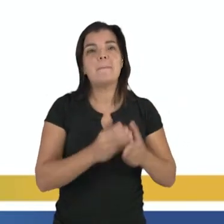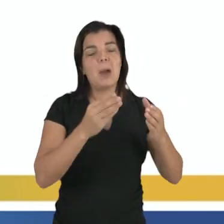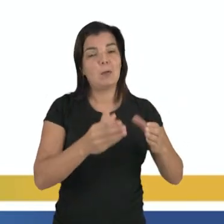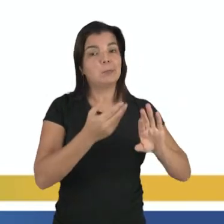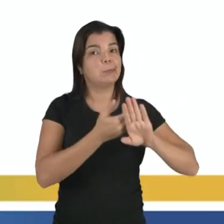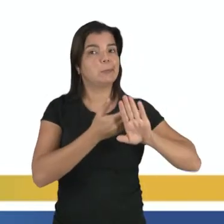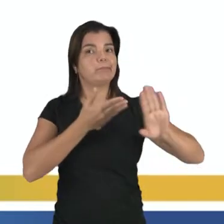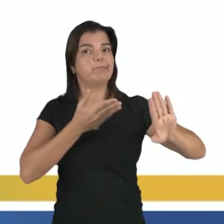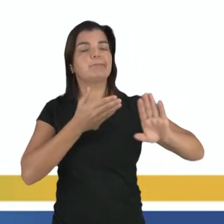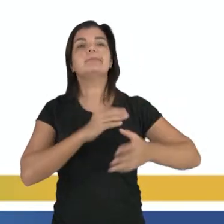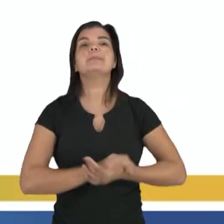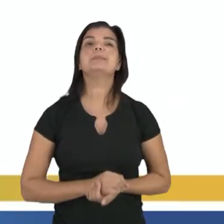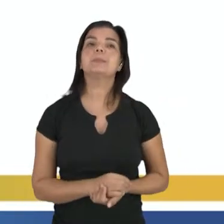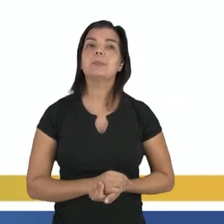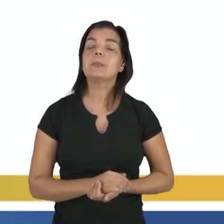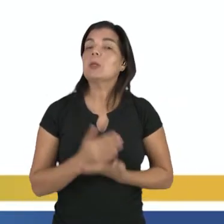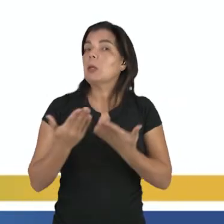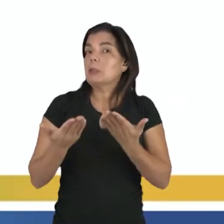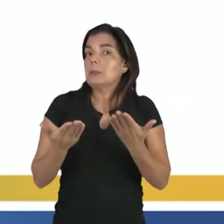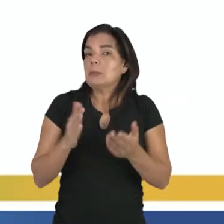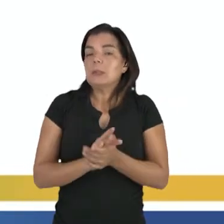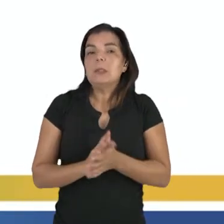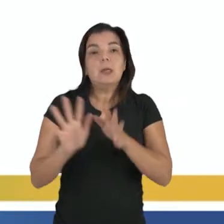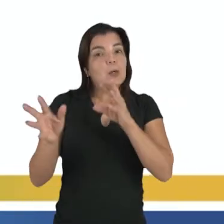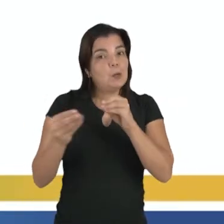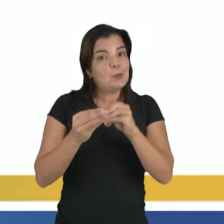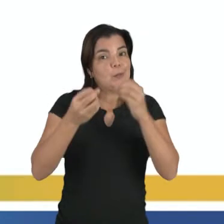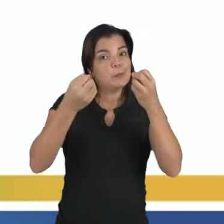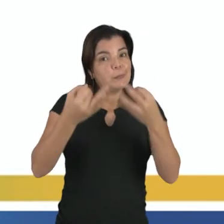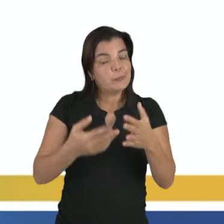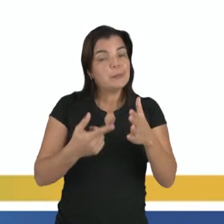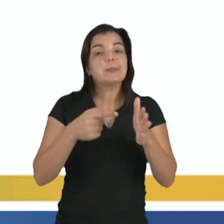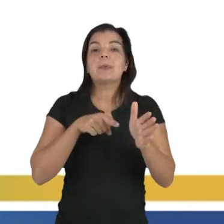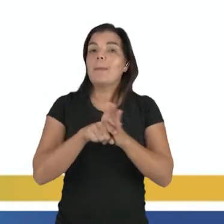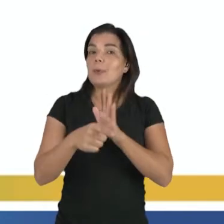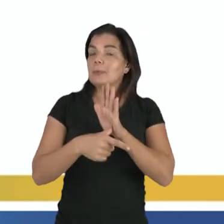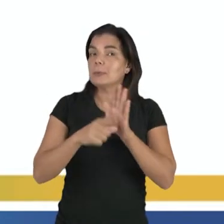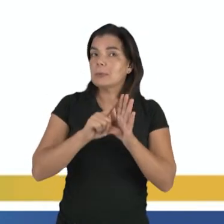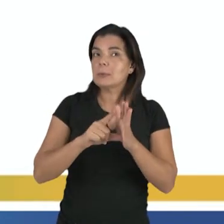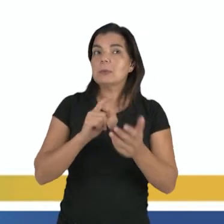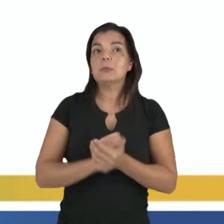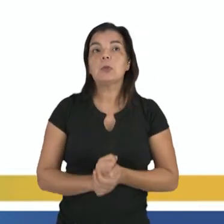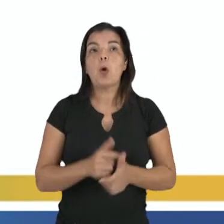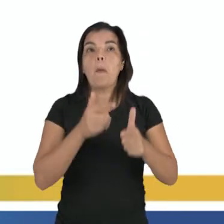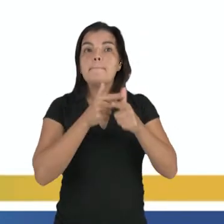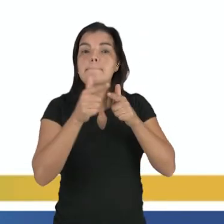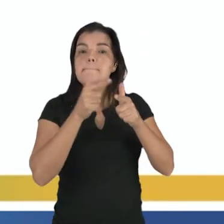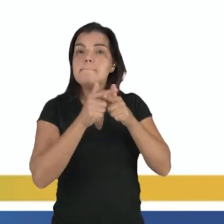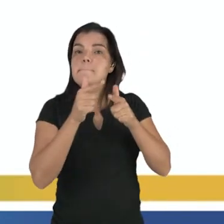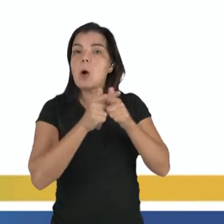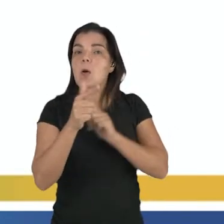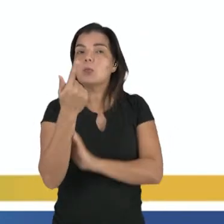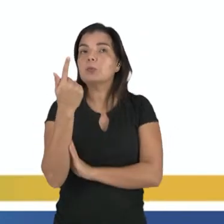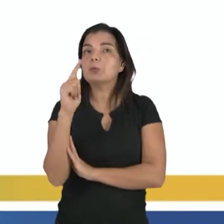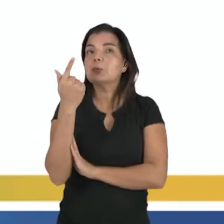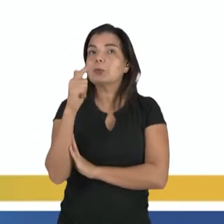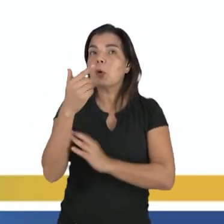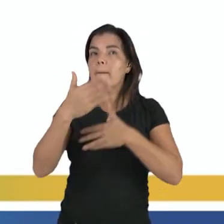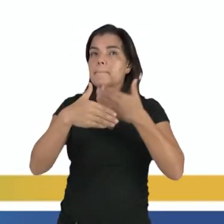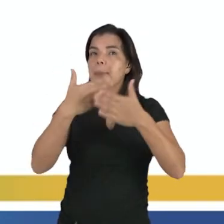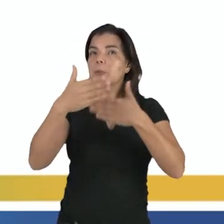e os bairros mais afastados. Aí está completando o que a gente viu na questão anterior. Uma consequência geográfica do